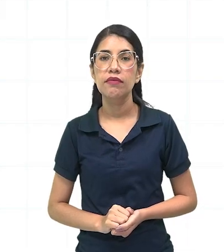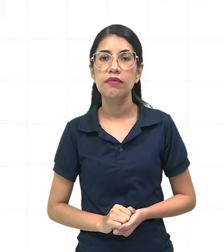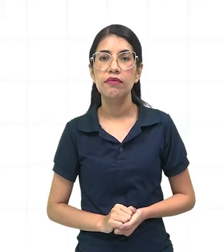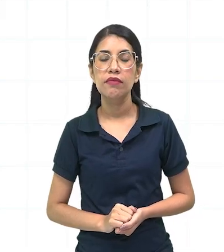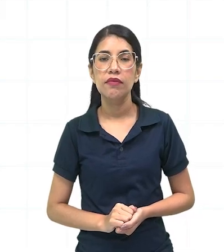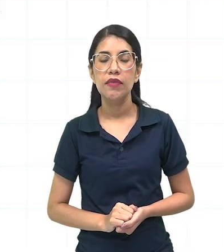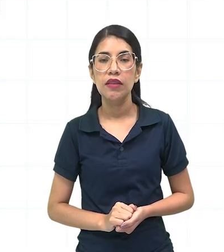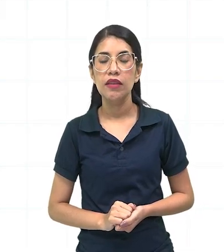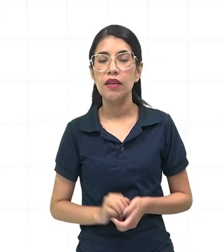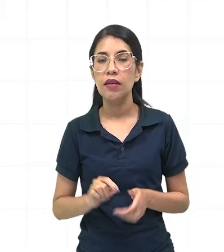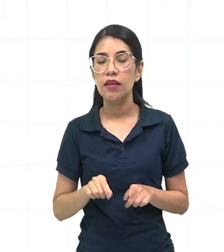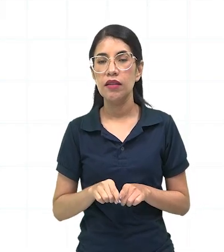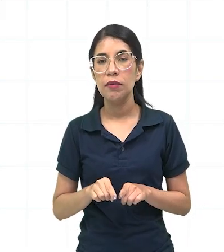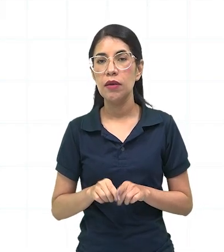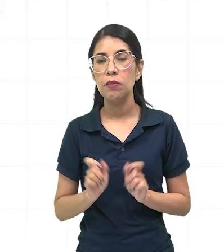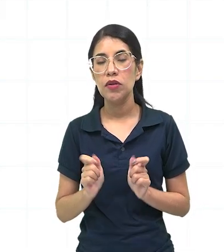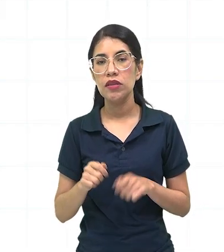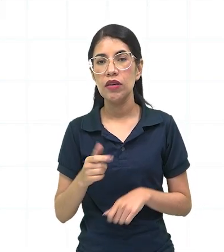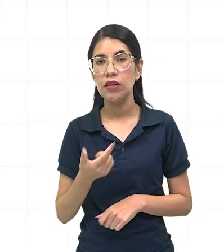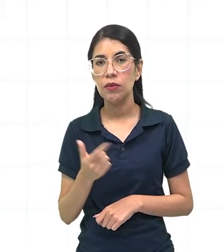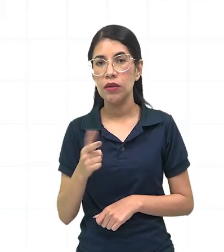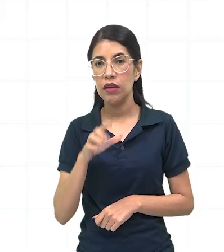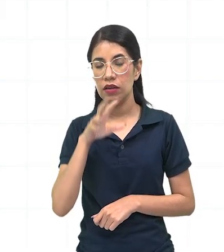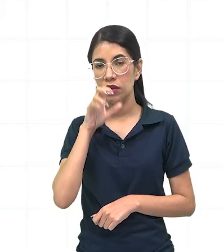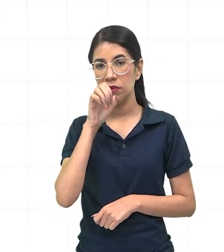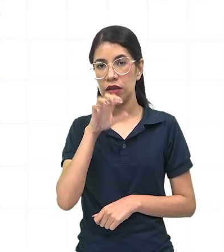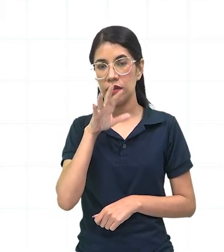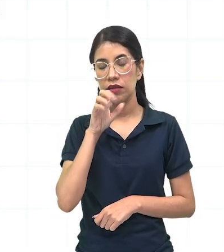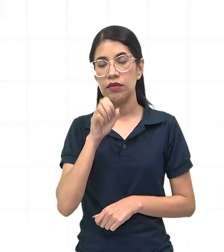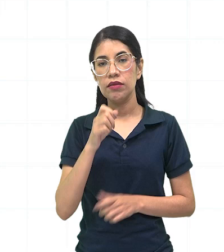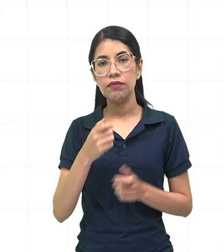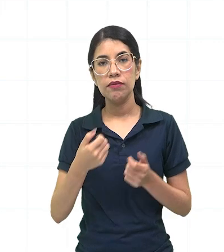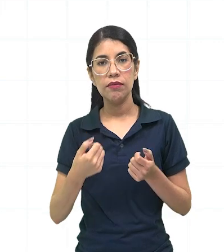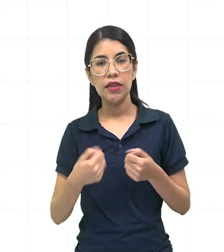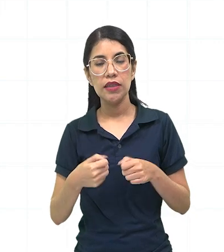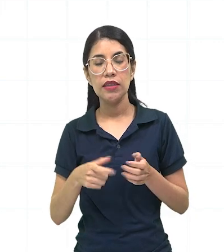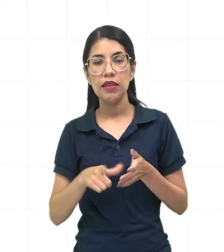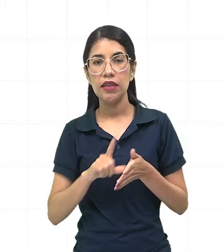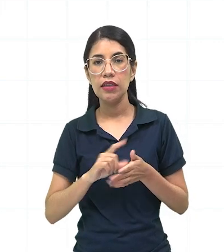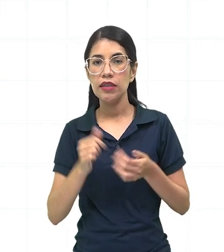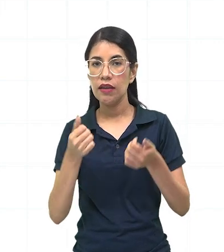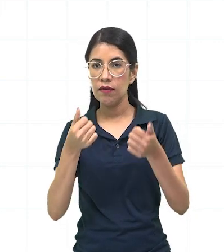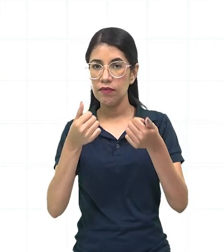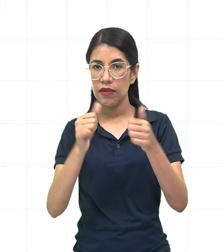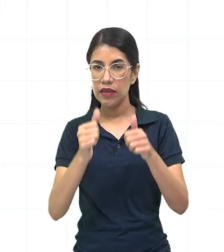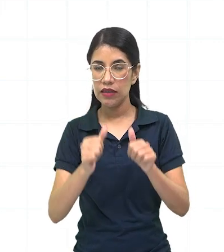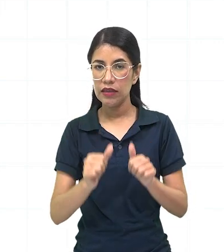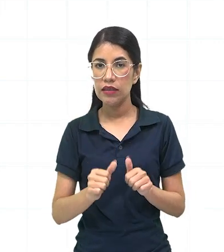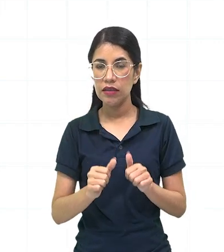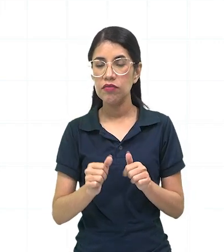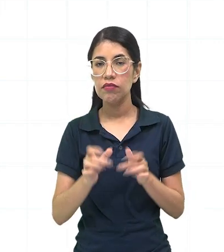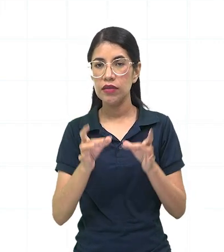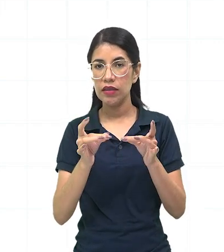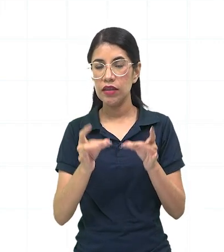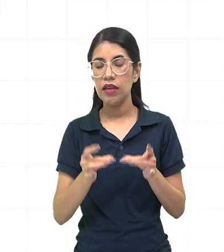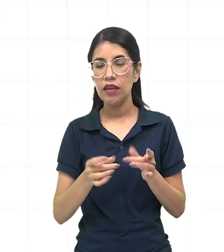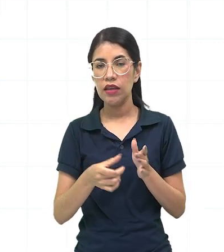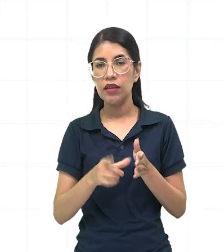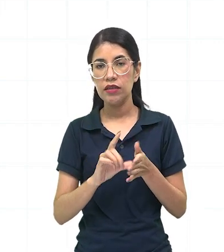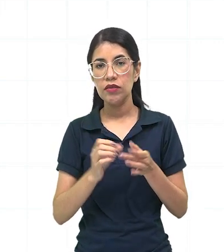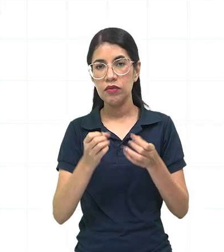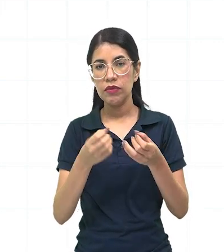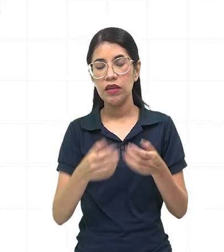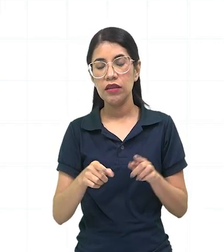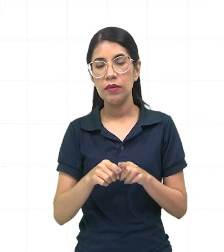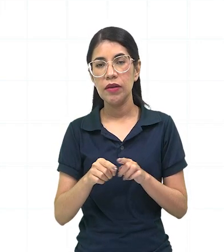não vai estar respirando ou alguma coisa assim. Então, você precisa, antes, fazer aquela avaliação primária que eu falei, ver o